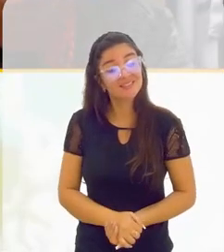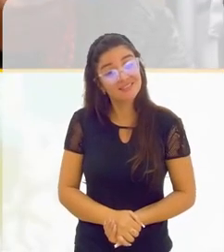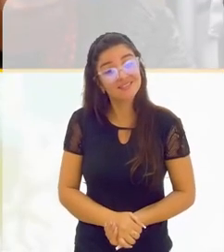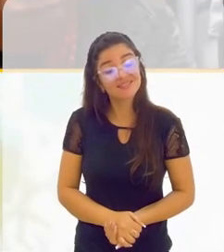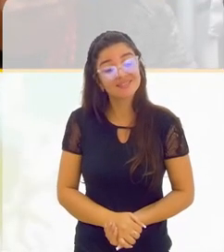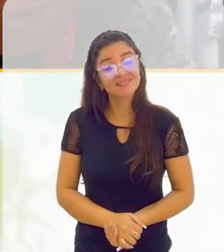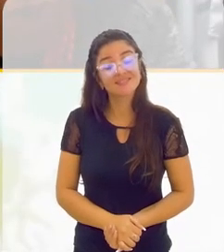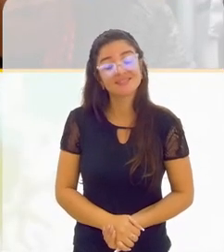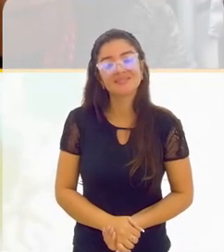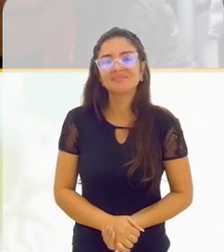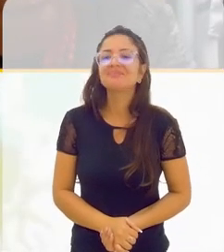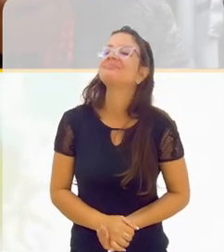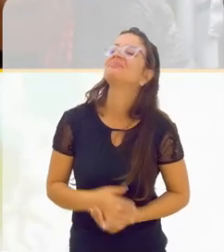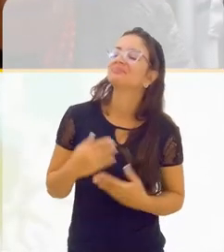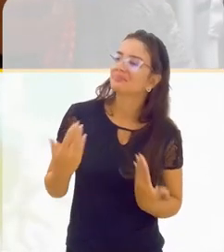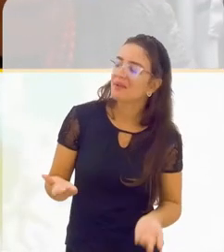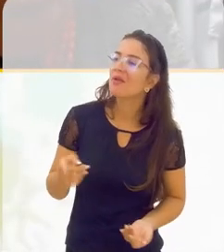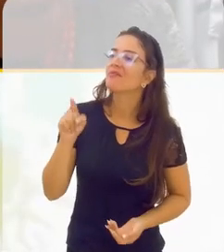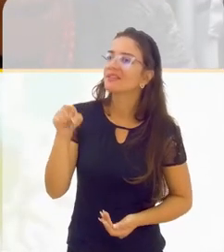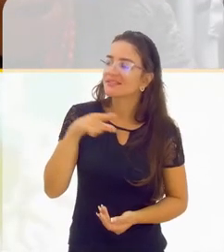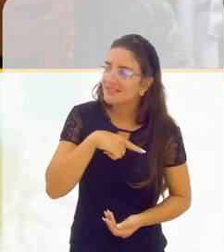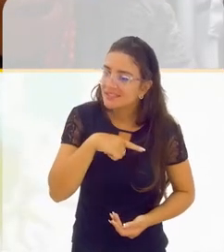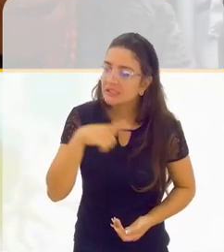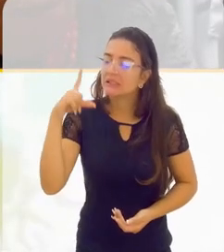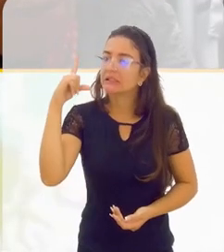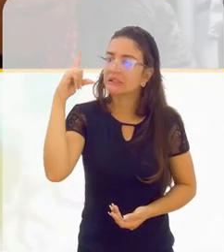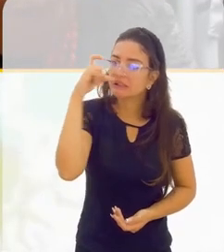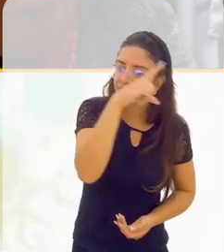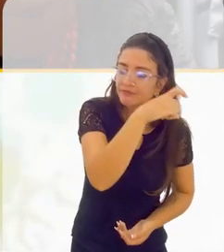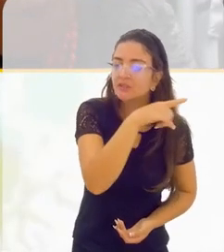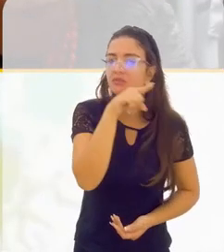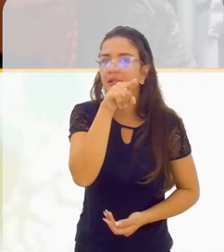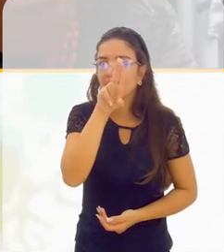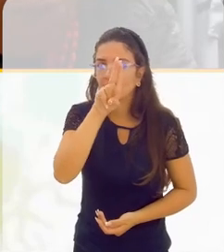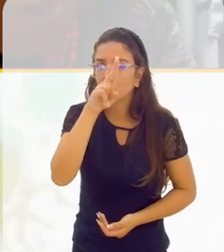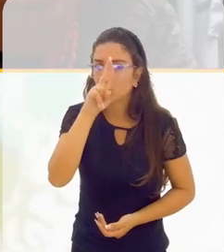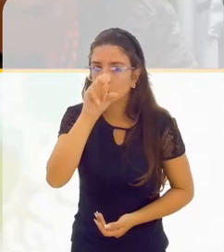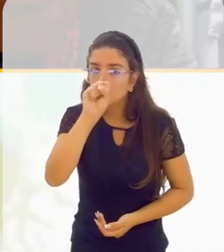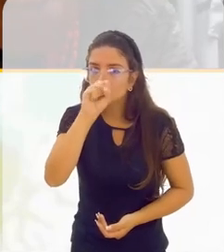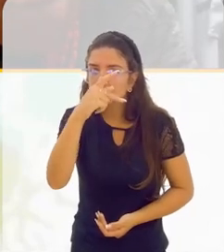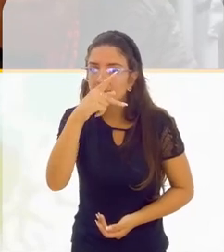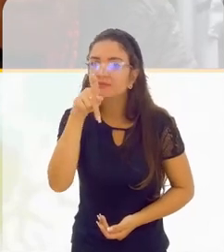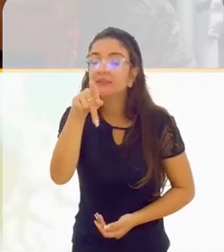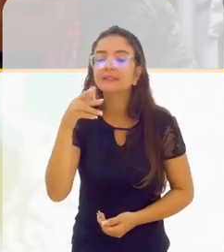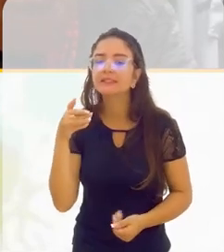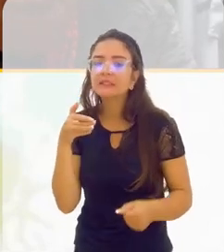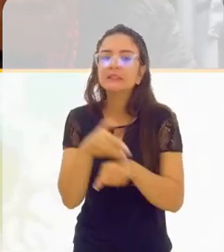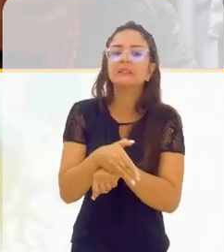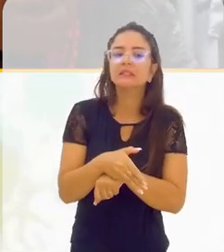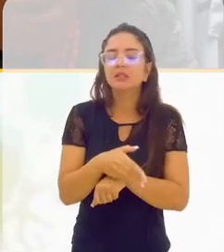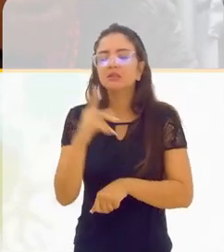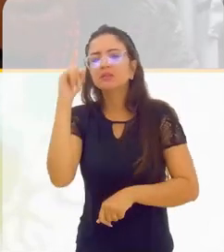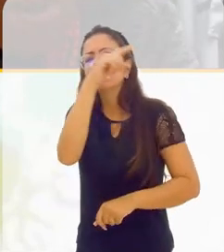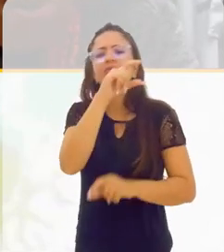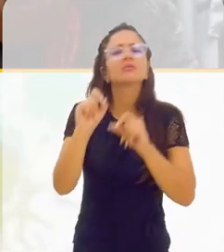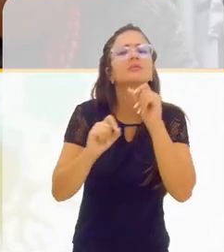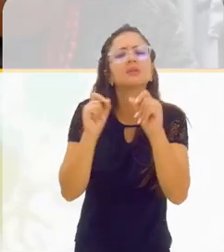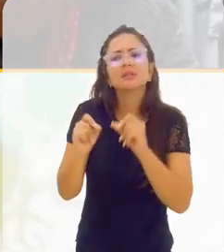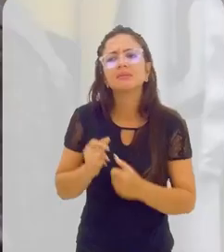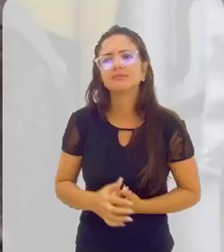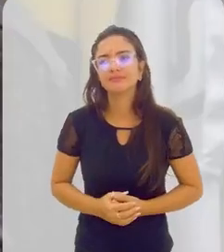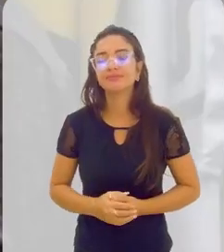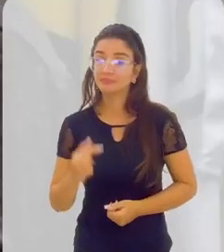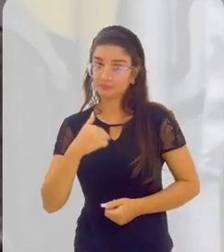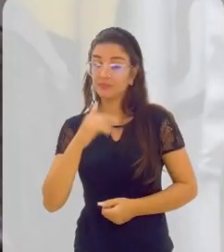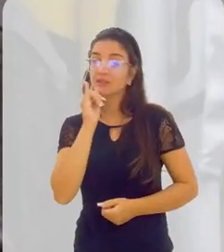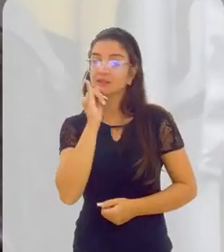e agora mas aí você enfrentou desafios para entrar na USP quais foram esses desafios como é que foi